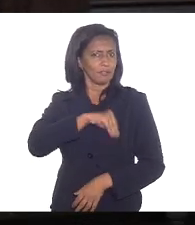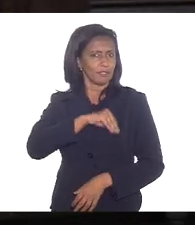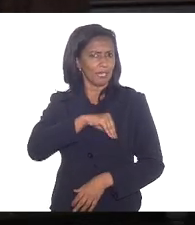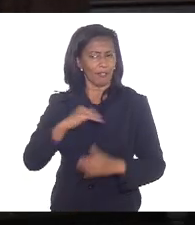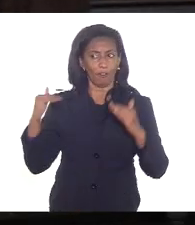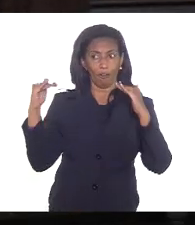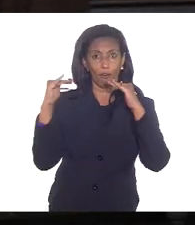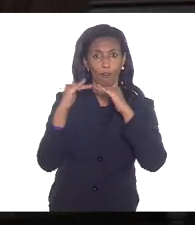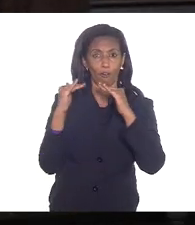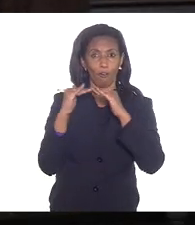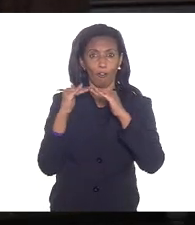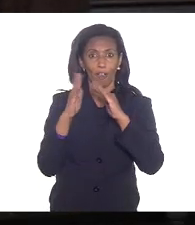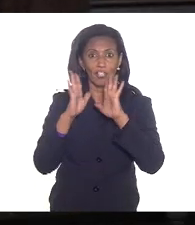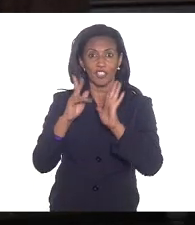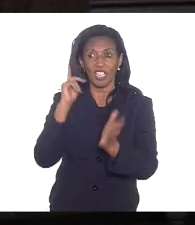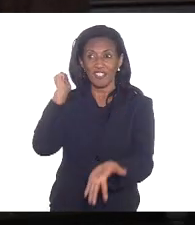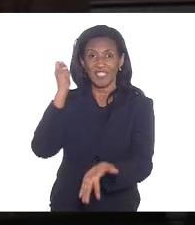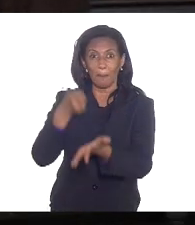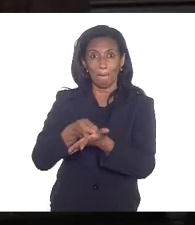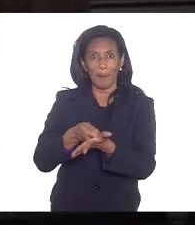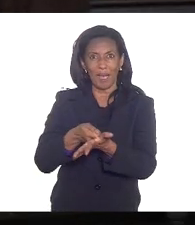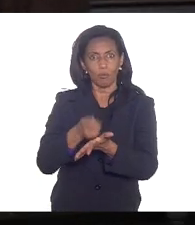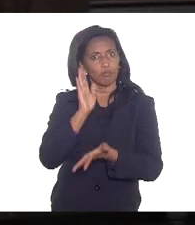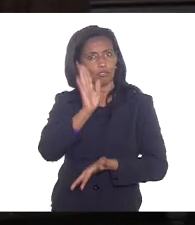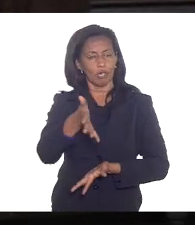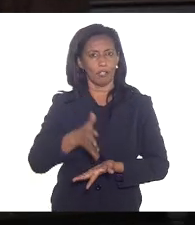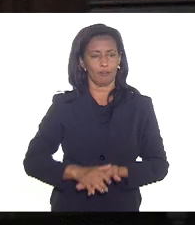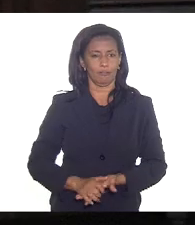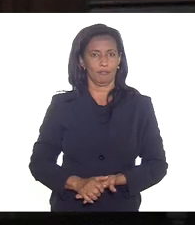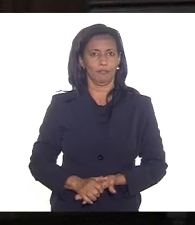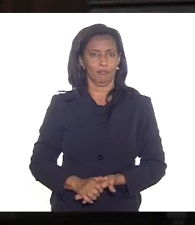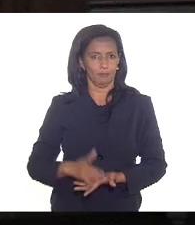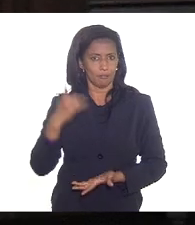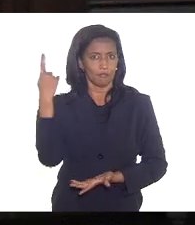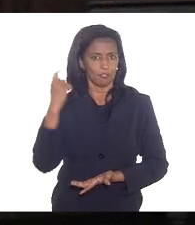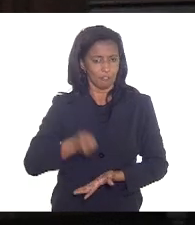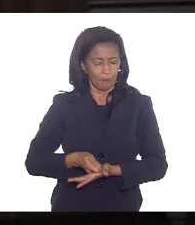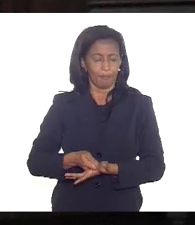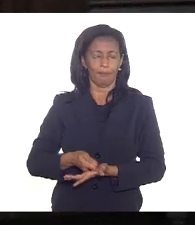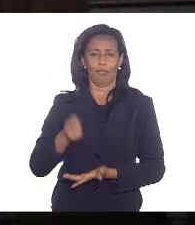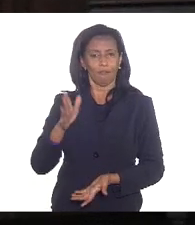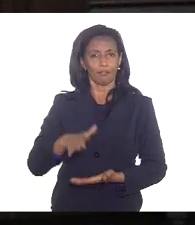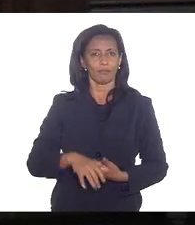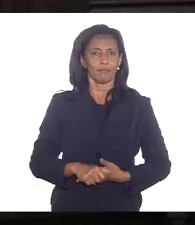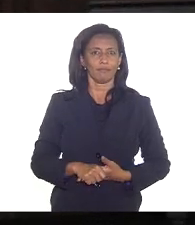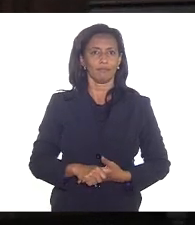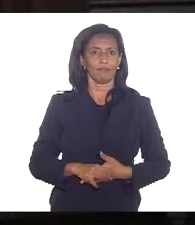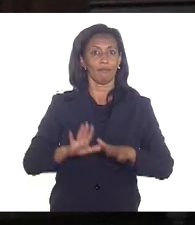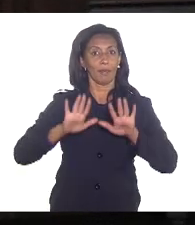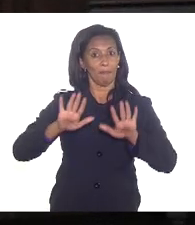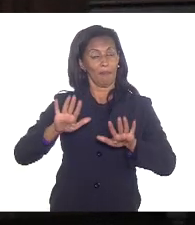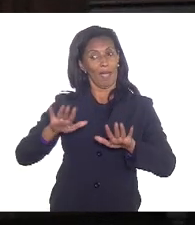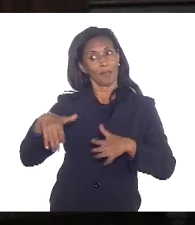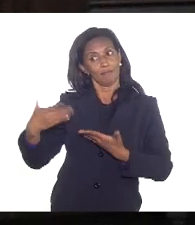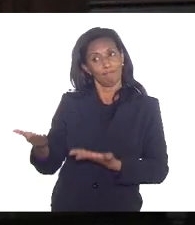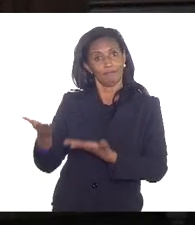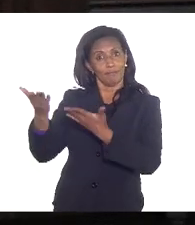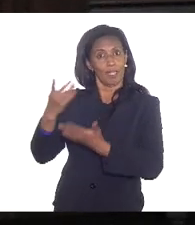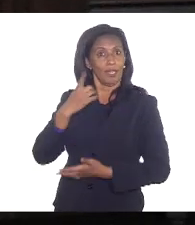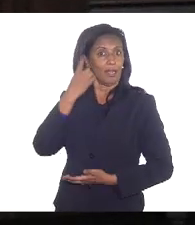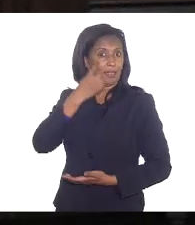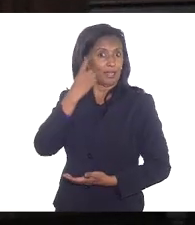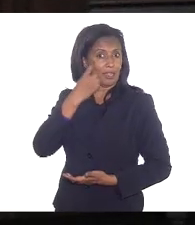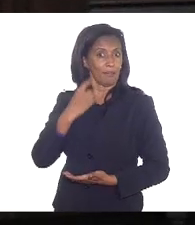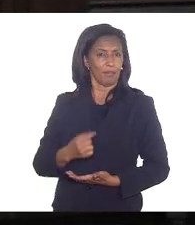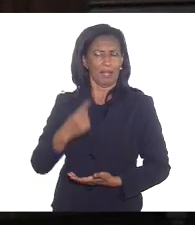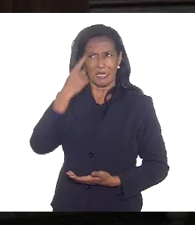Já devia atração não pago Já devia tá sendo pago mas segundo a deputada Martha